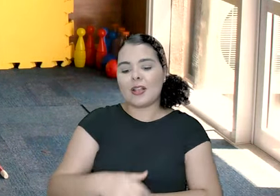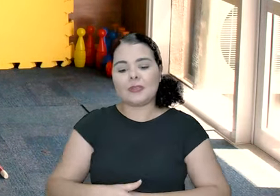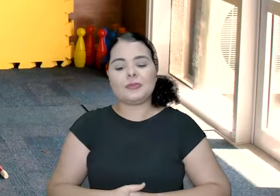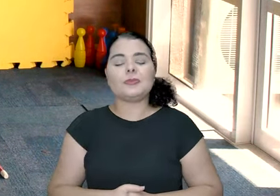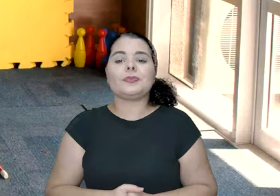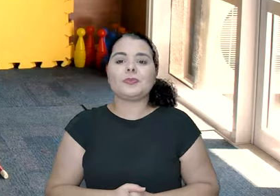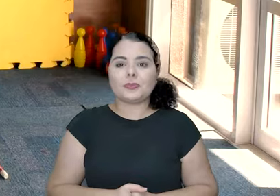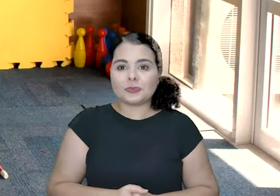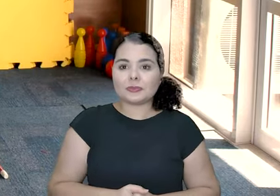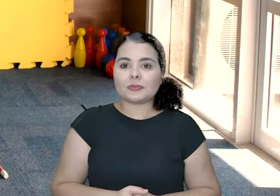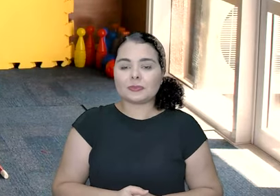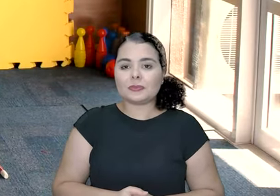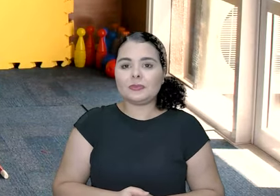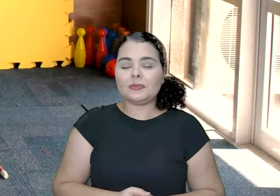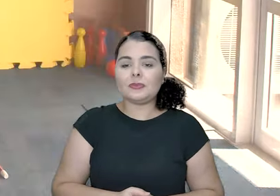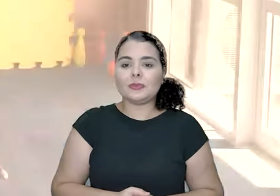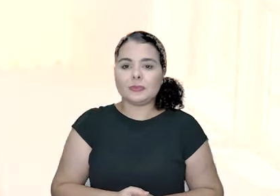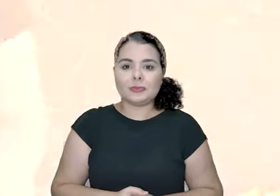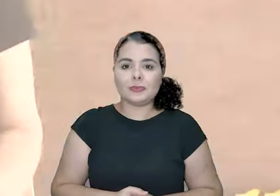sua água.